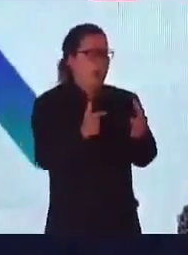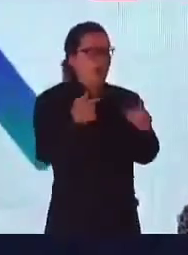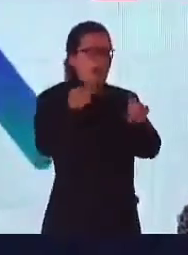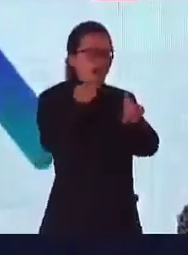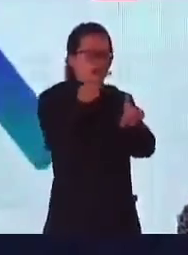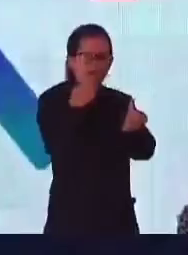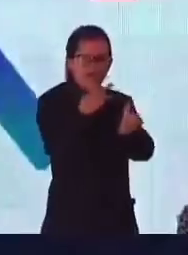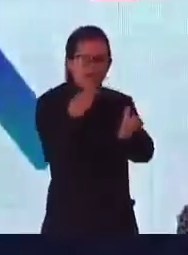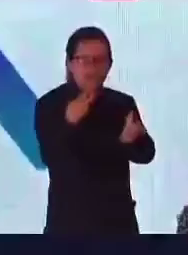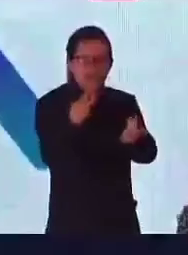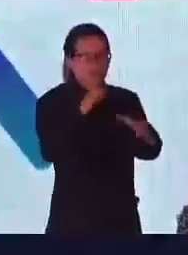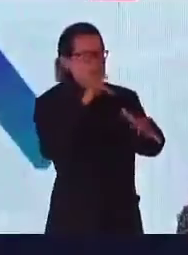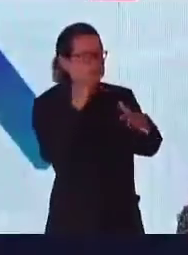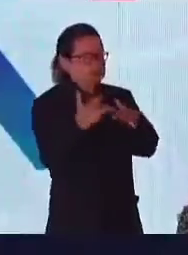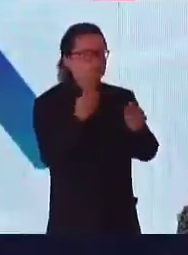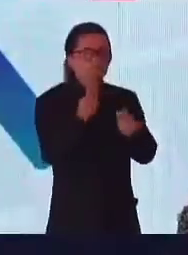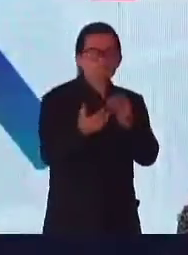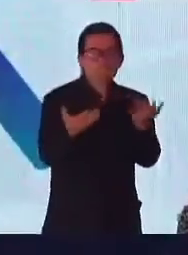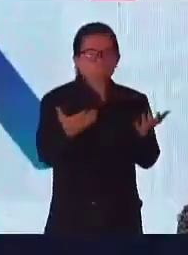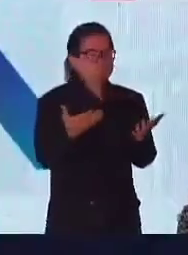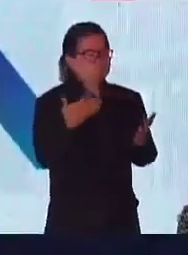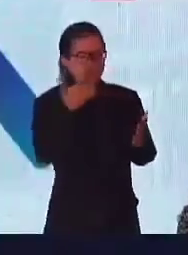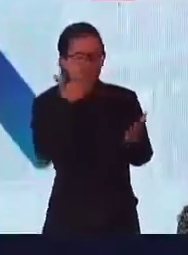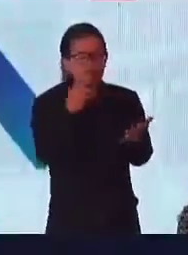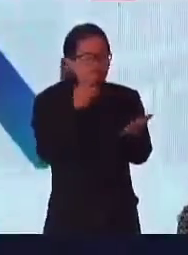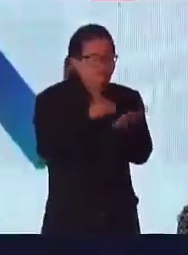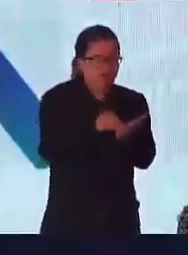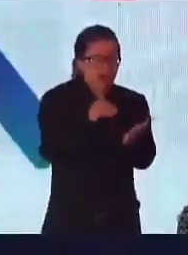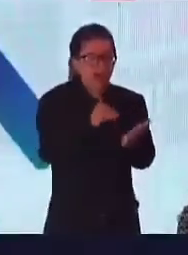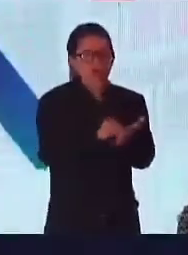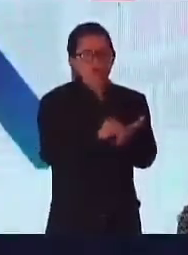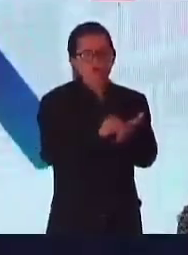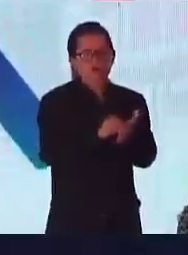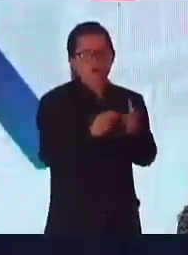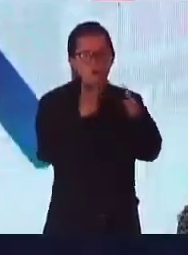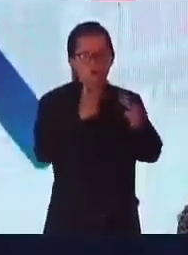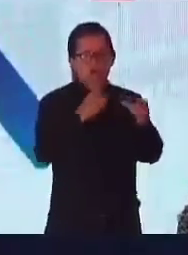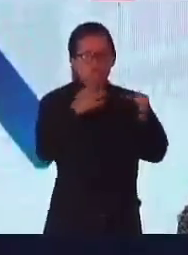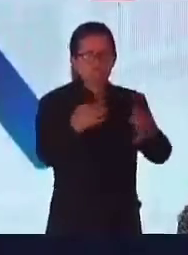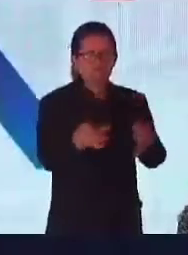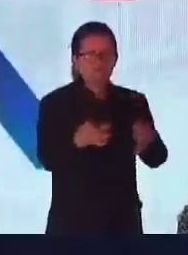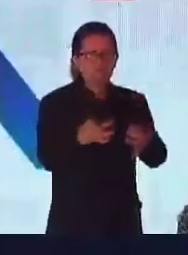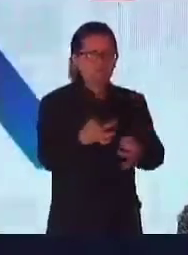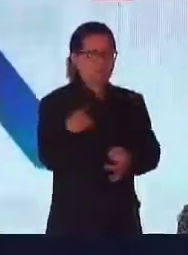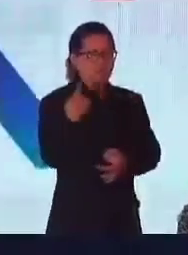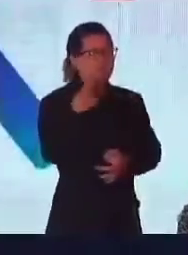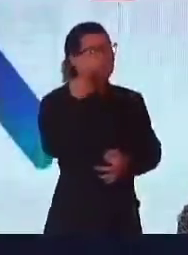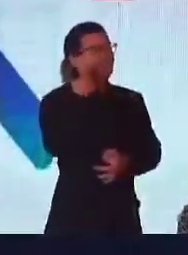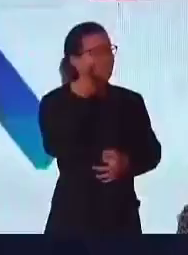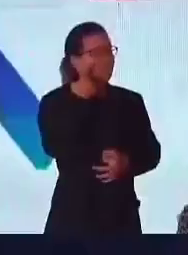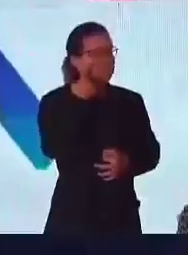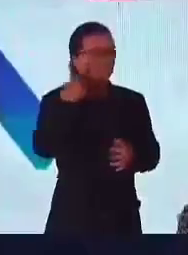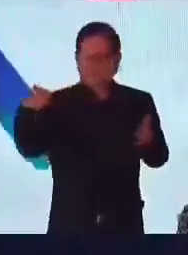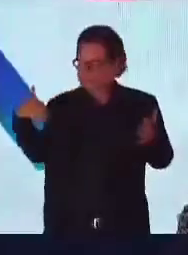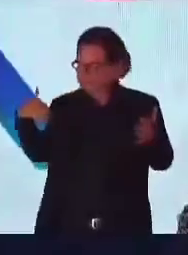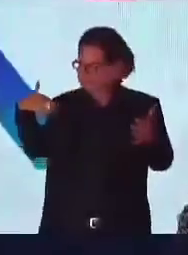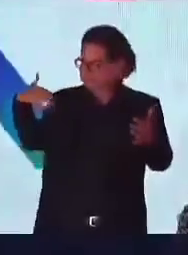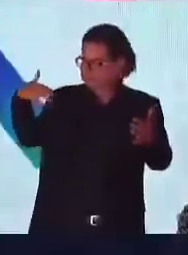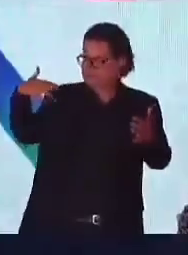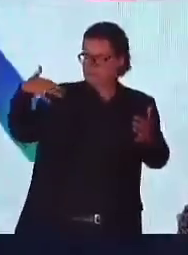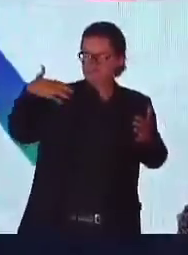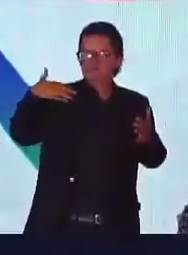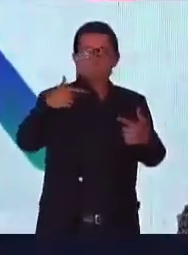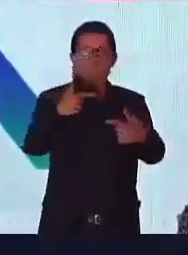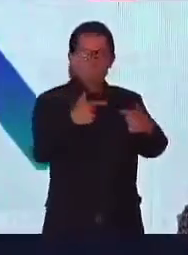base tecnológica e empreendedorismo na área de inovação. Nós vimos ali um esforço enorme que foi feito em gestões